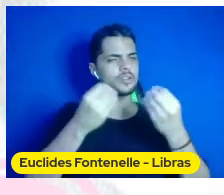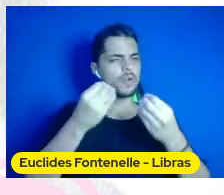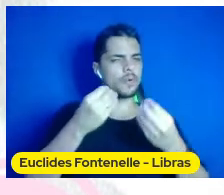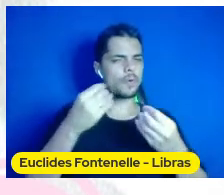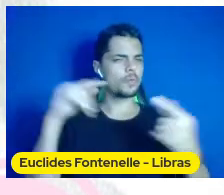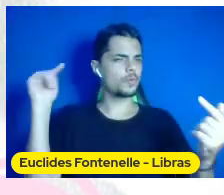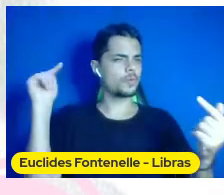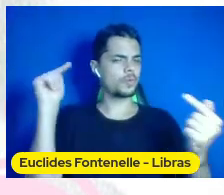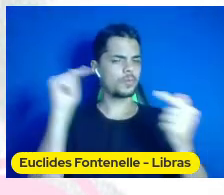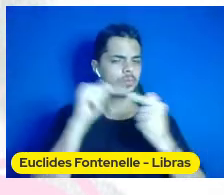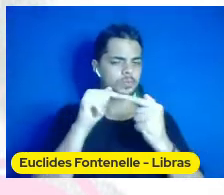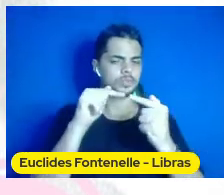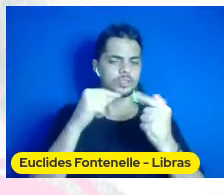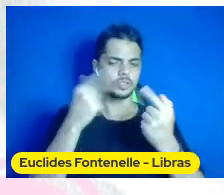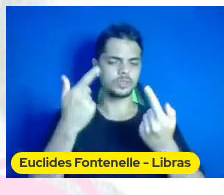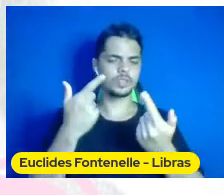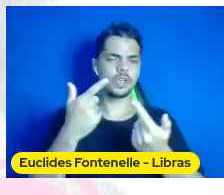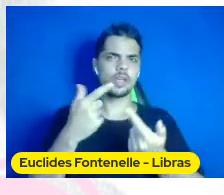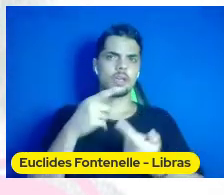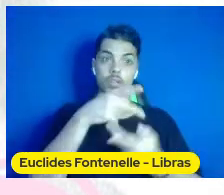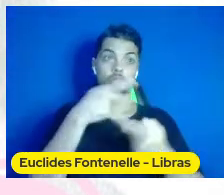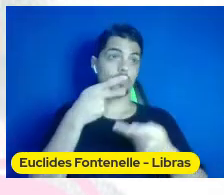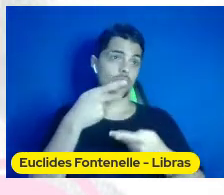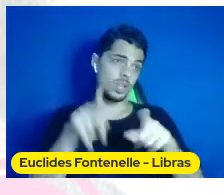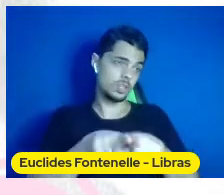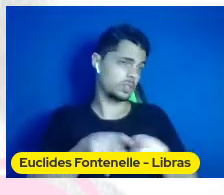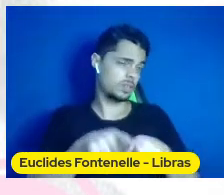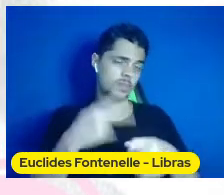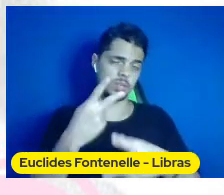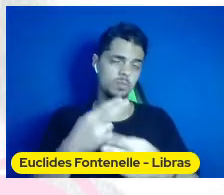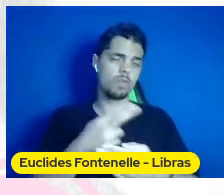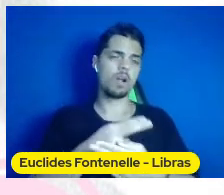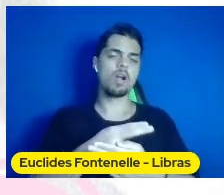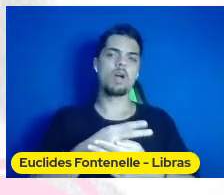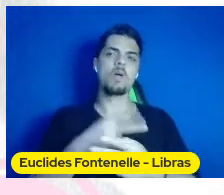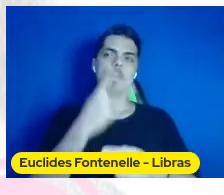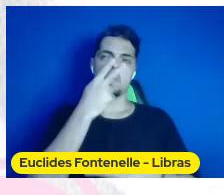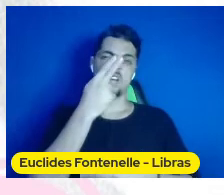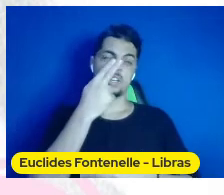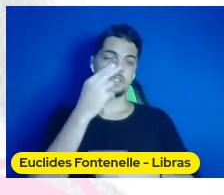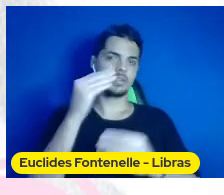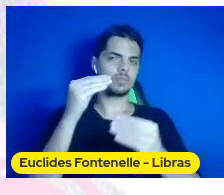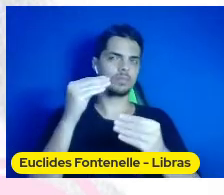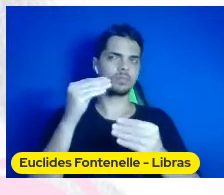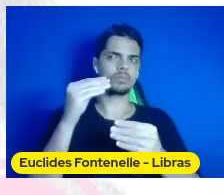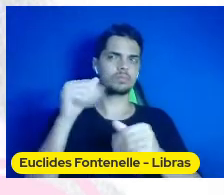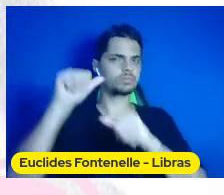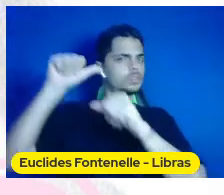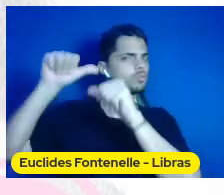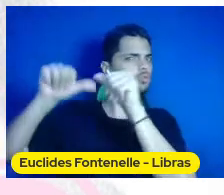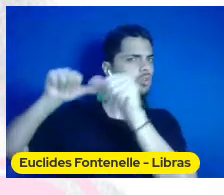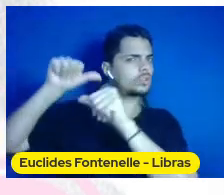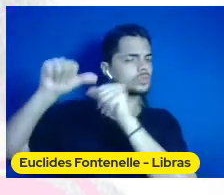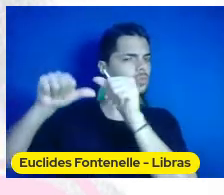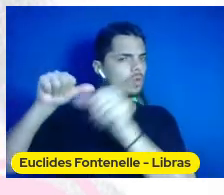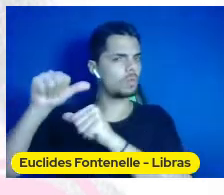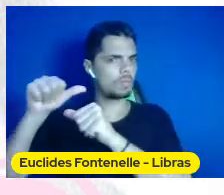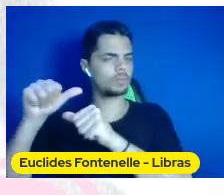fala me trouxe muito essa ideia de transportar a construção de uma animação para a sala de